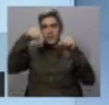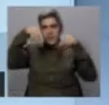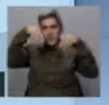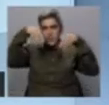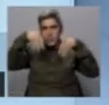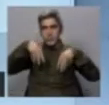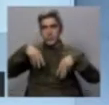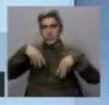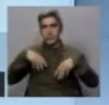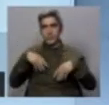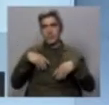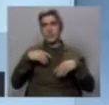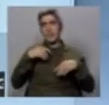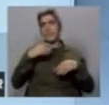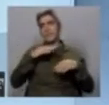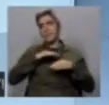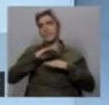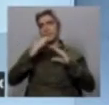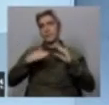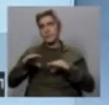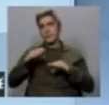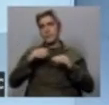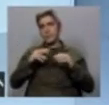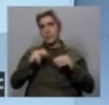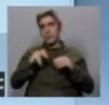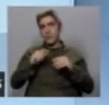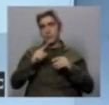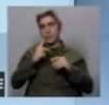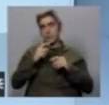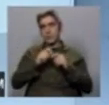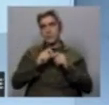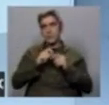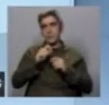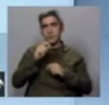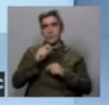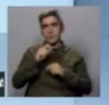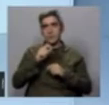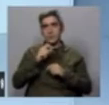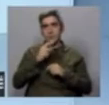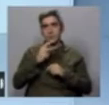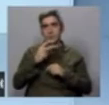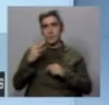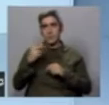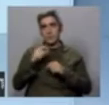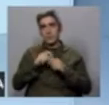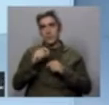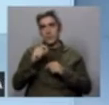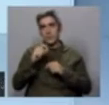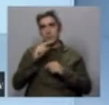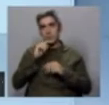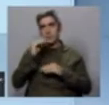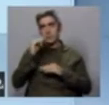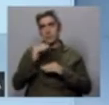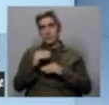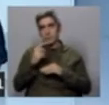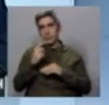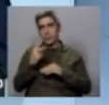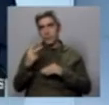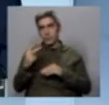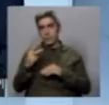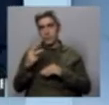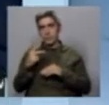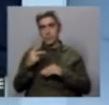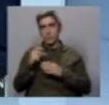restantes grupos. Quanto à ondulação de noroeste, com 2 a 3 metros, diminuindo para 1 a 2 metros no grupo ocidental